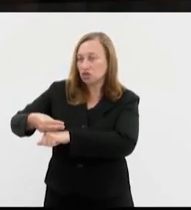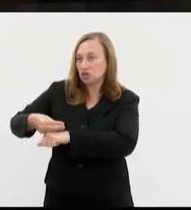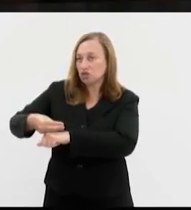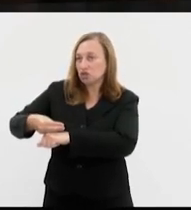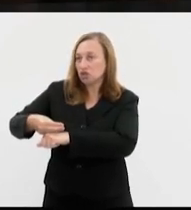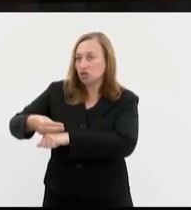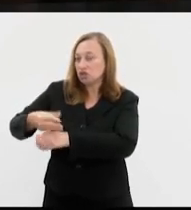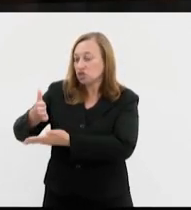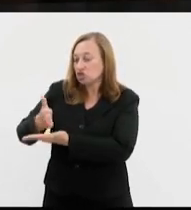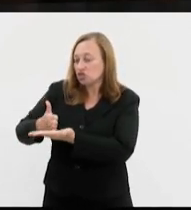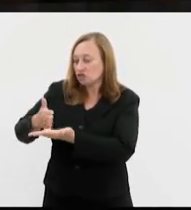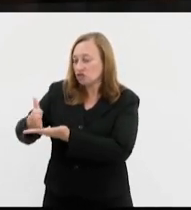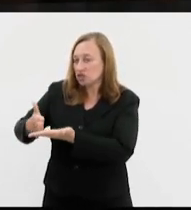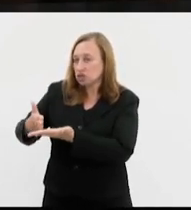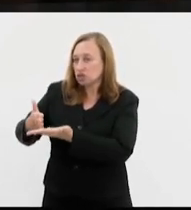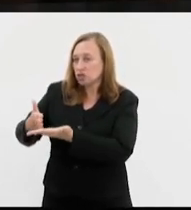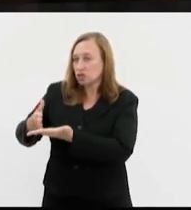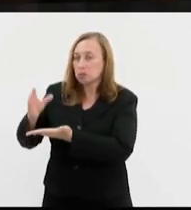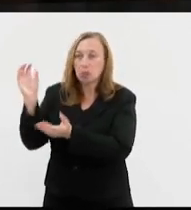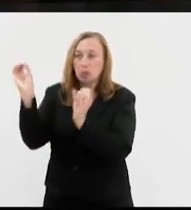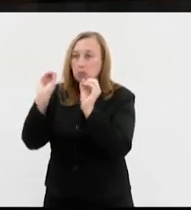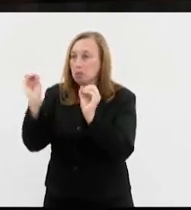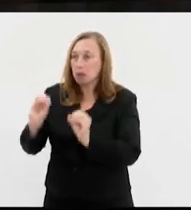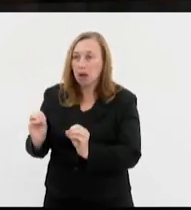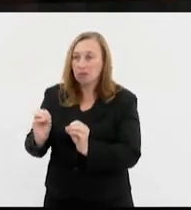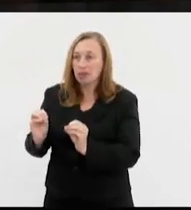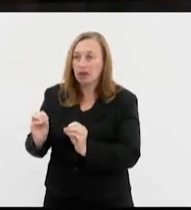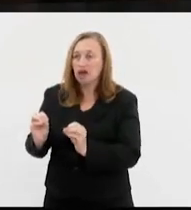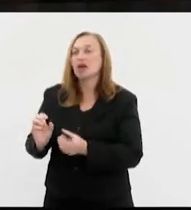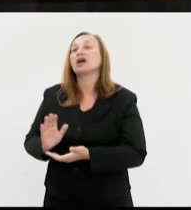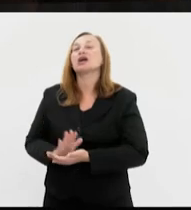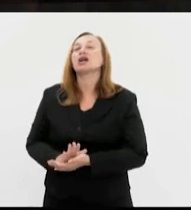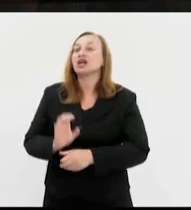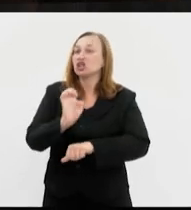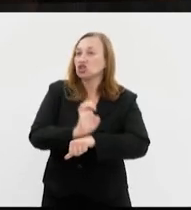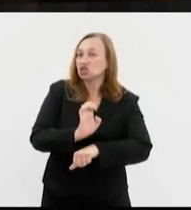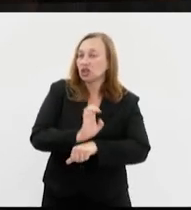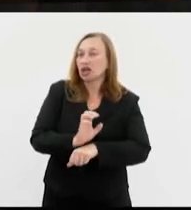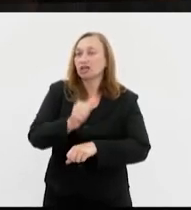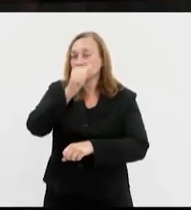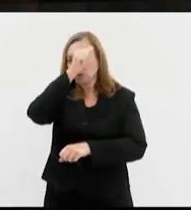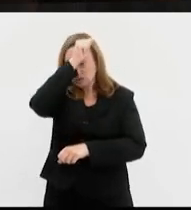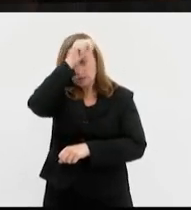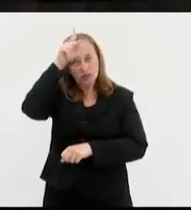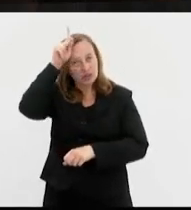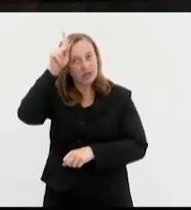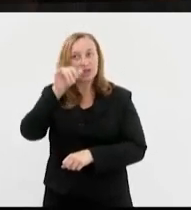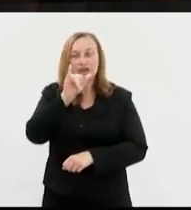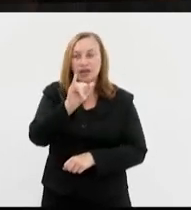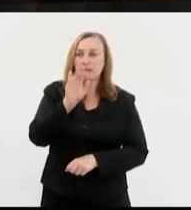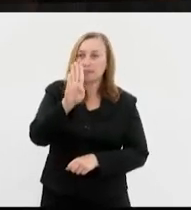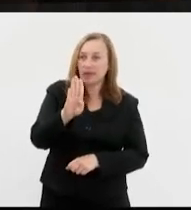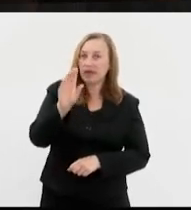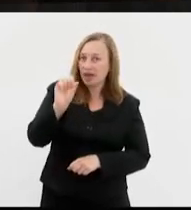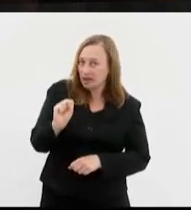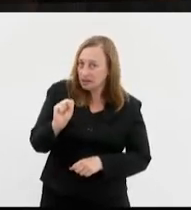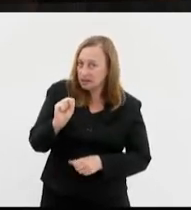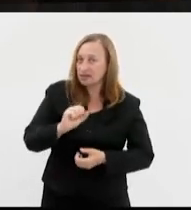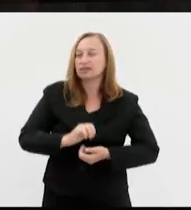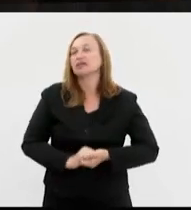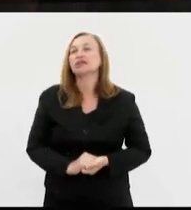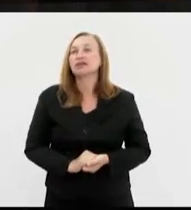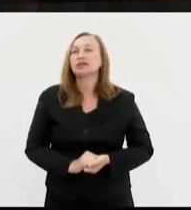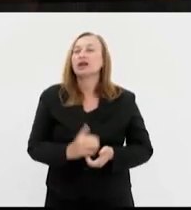os estados e municípios, o IBS, Imposto sobre Bens e Serviços, acabando